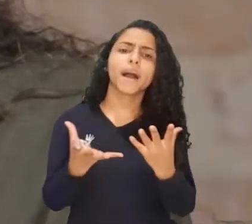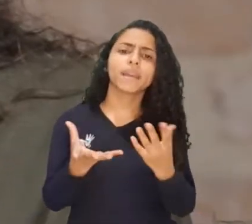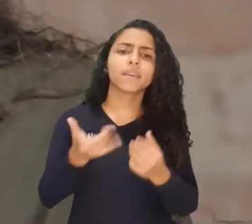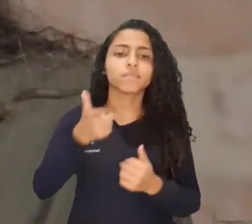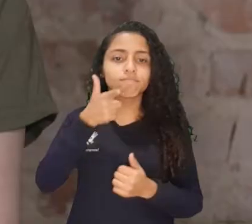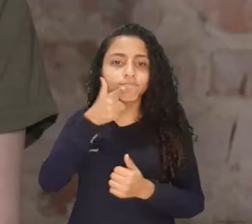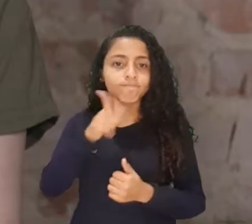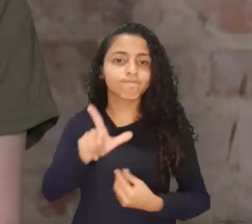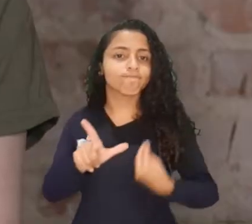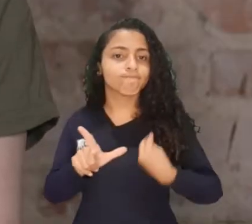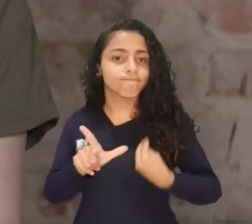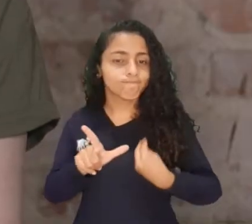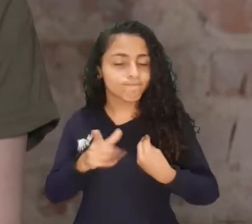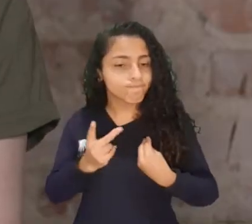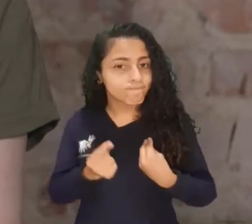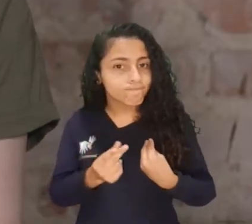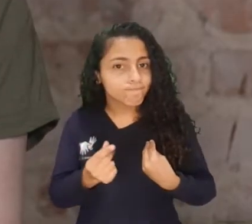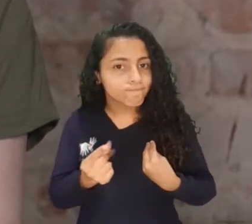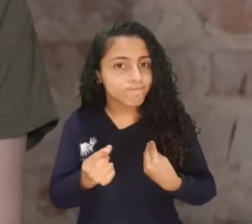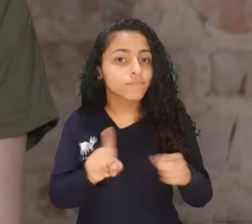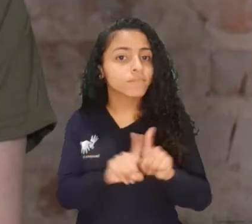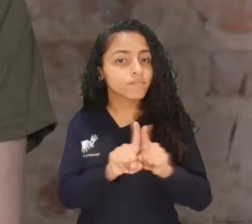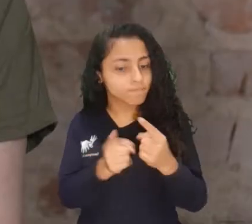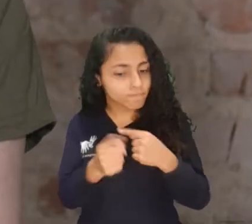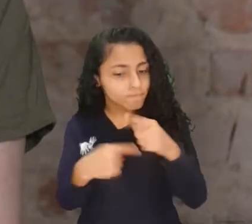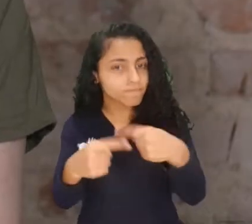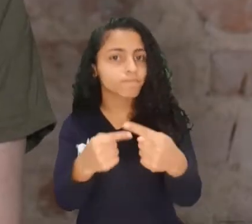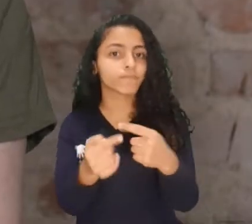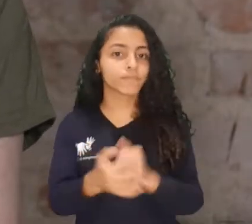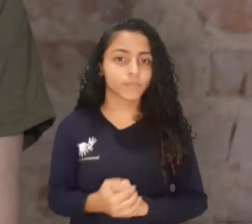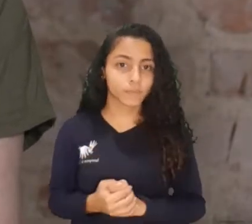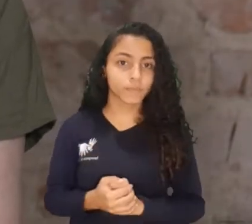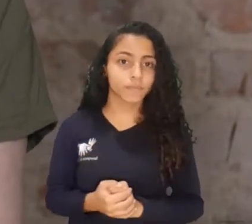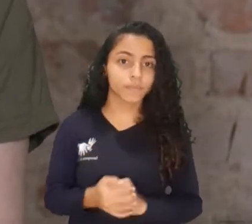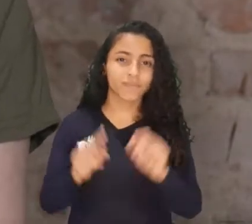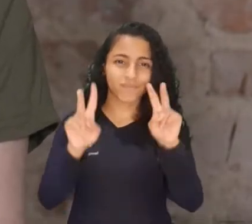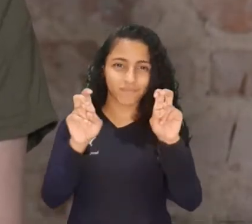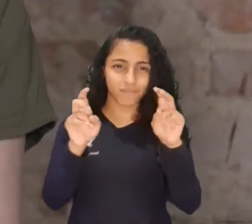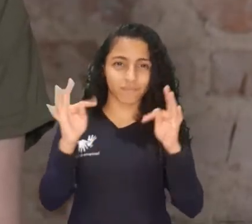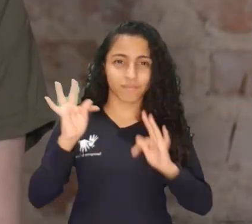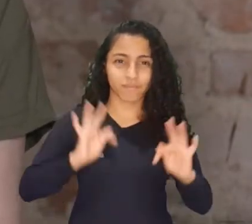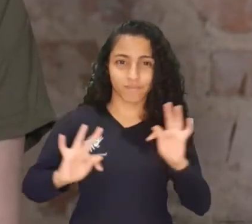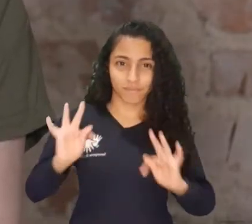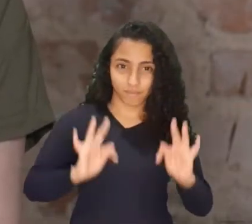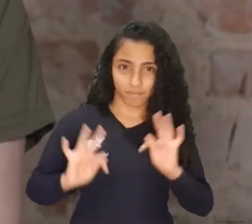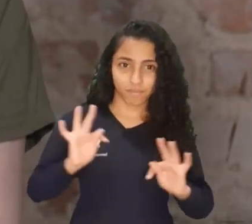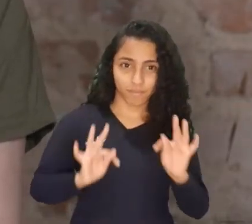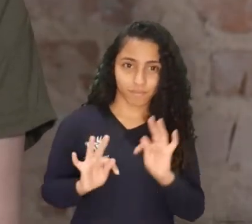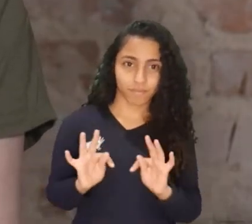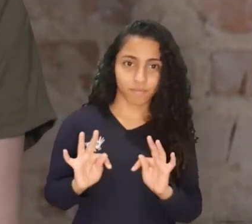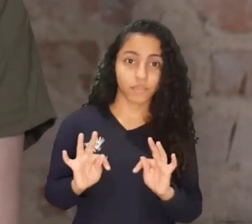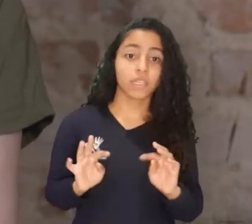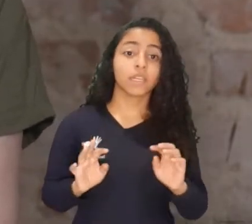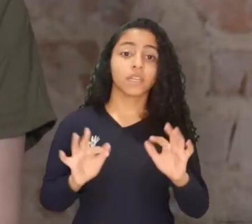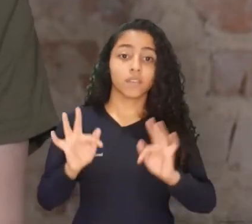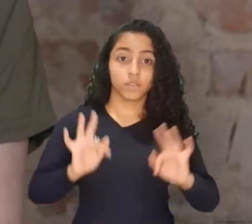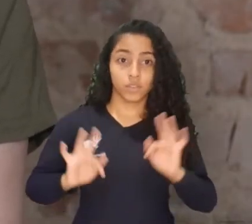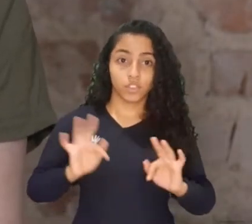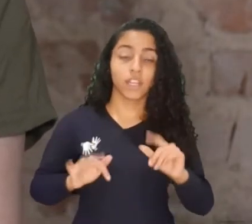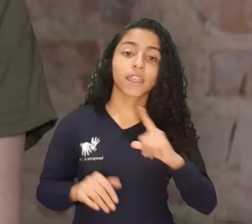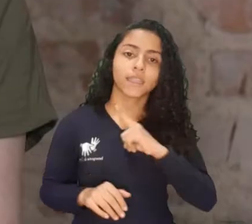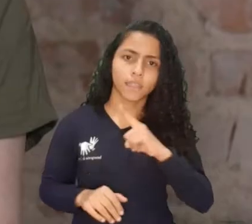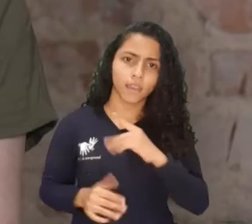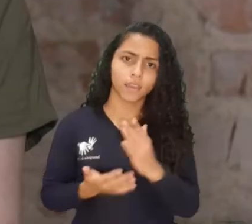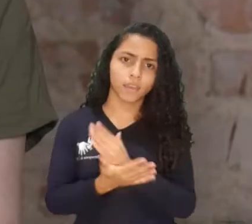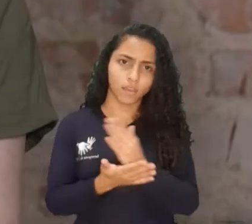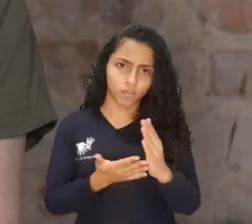se reproduzir. No eixo da fisiologia, também existem respostas